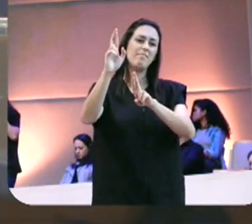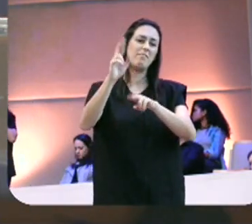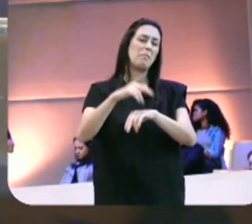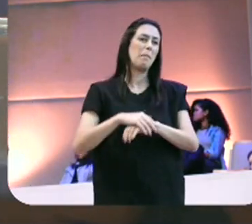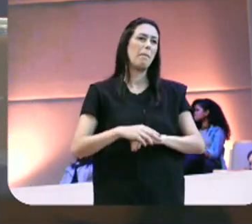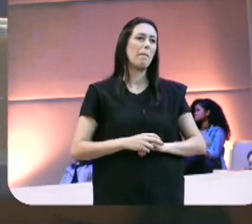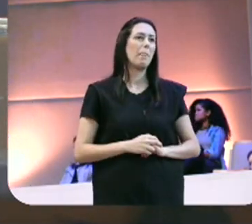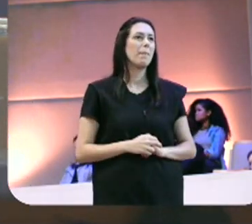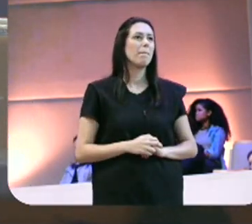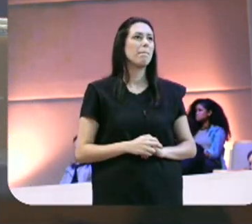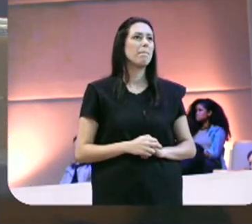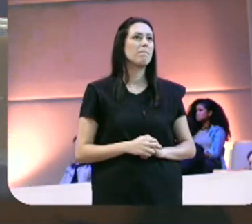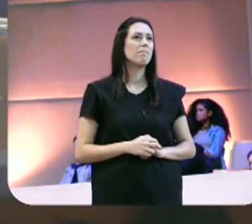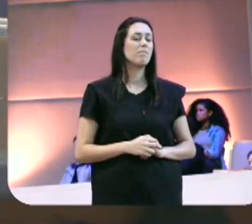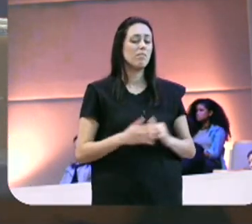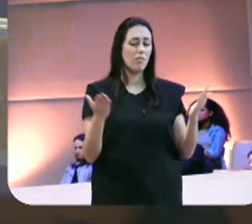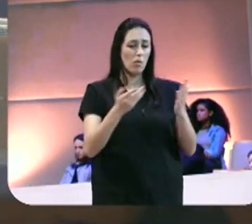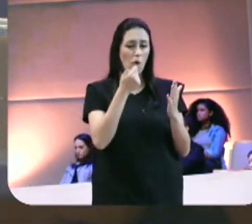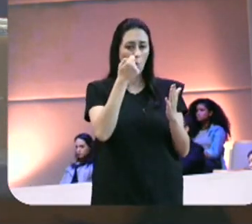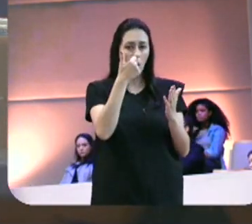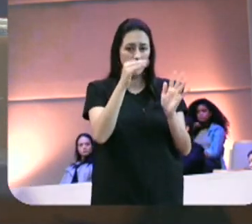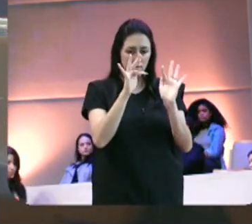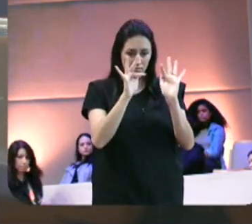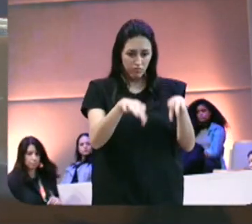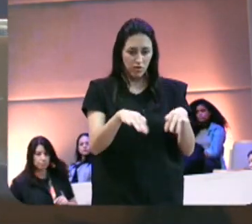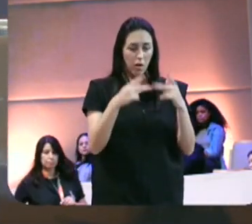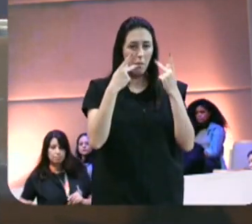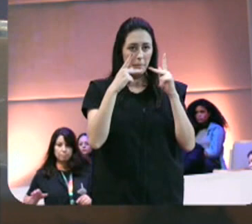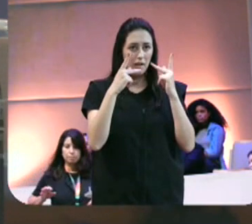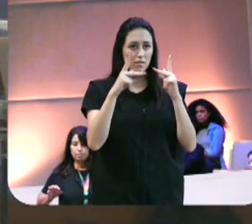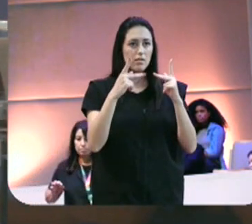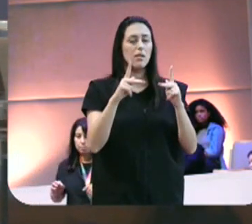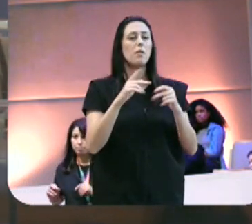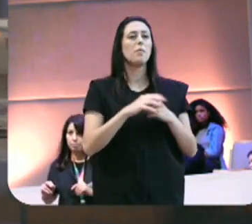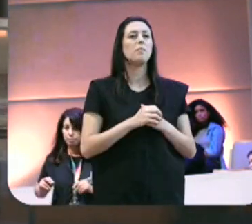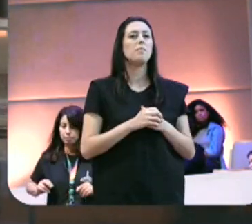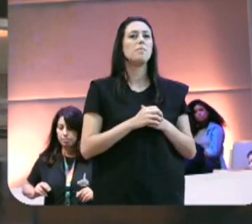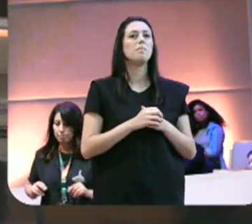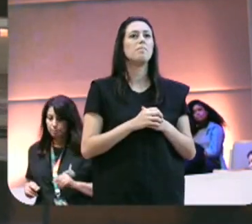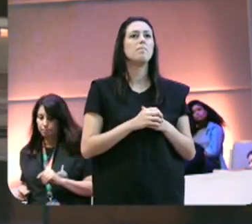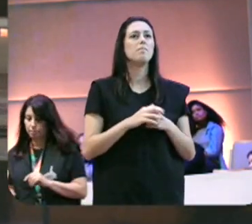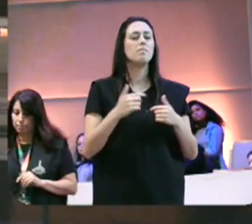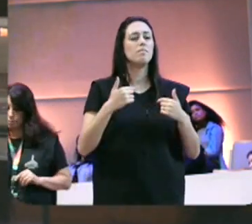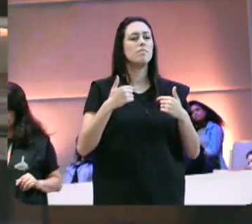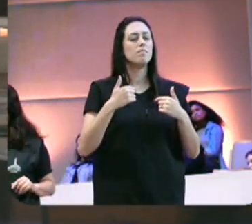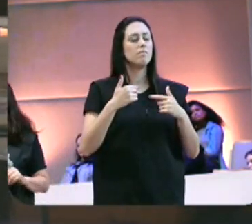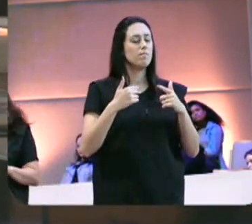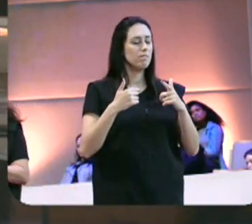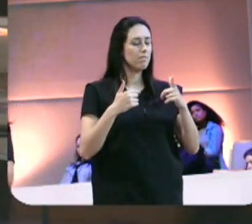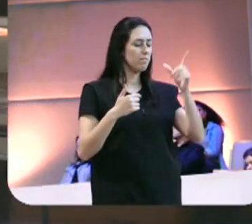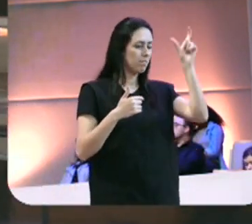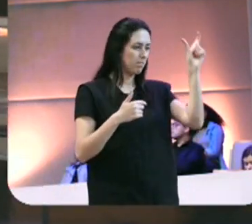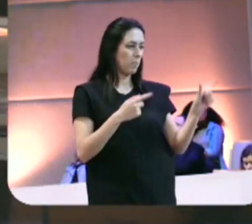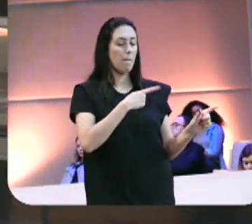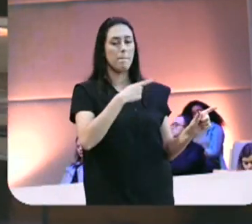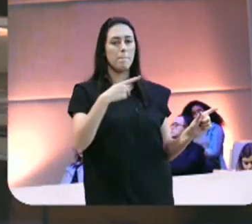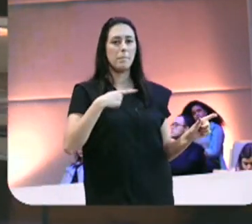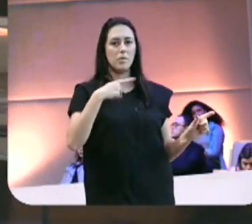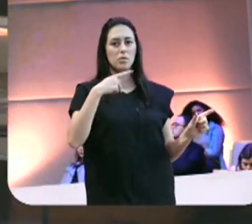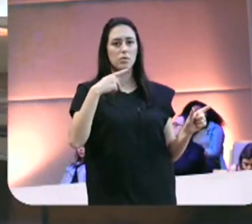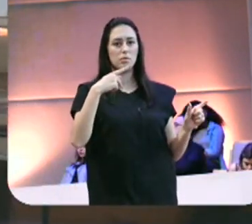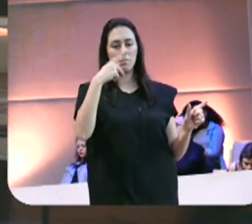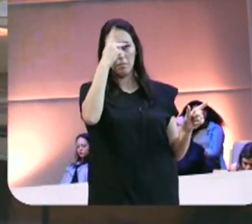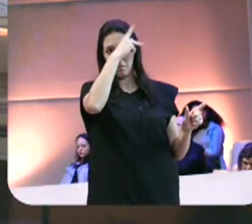aproximando do final dessa mensagem, e eu queria estender essa convocação que o pastor Pascoal fez a